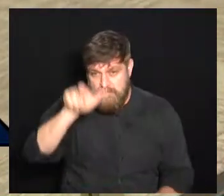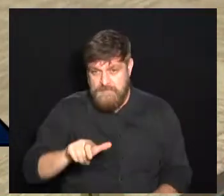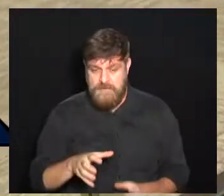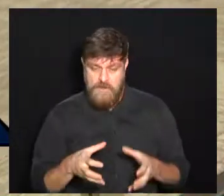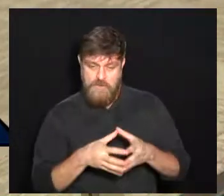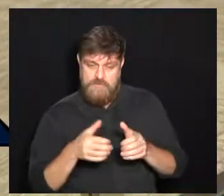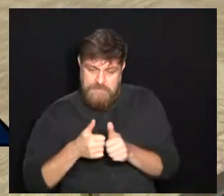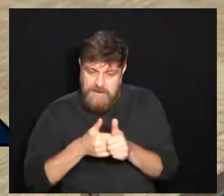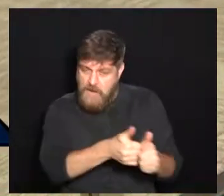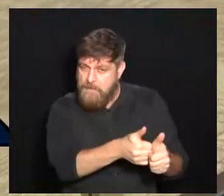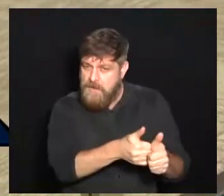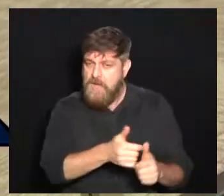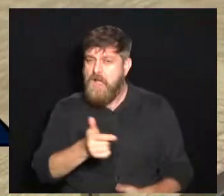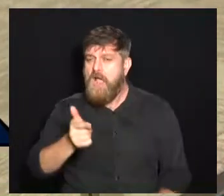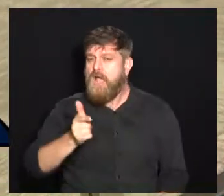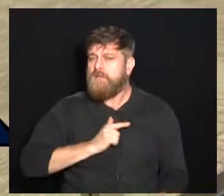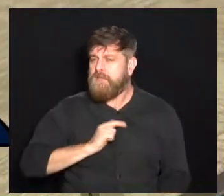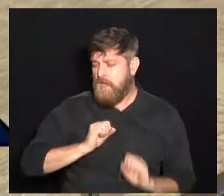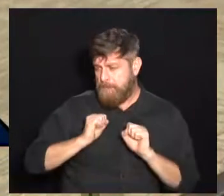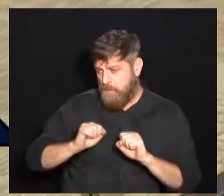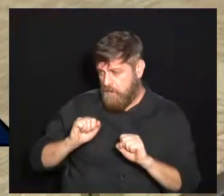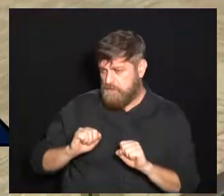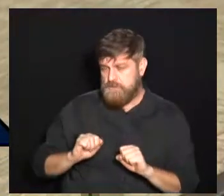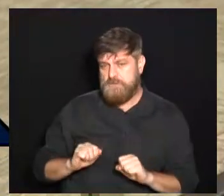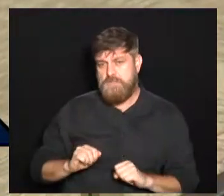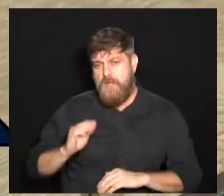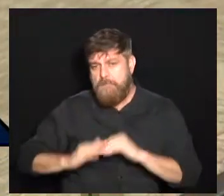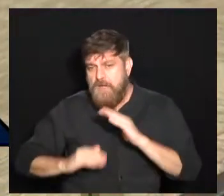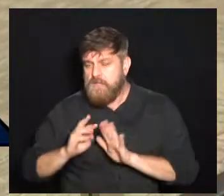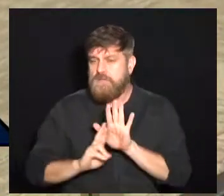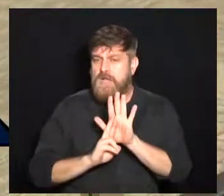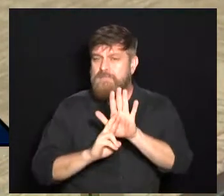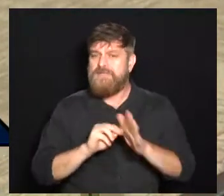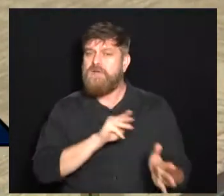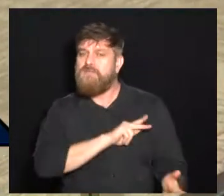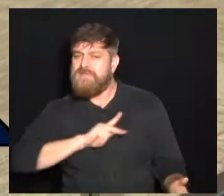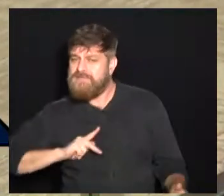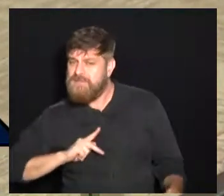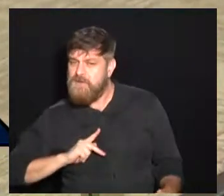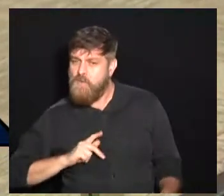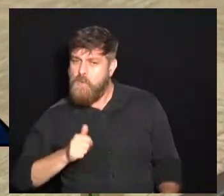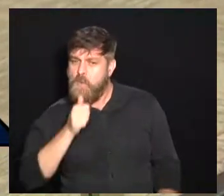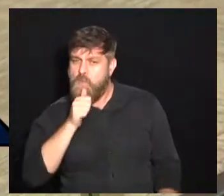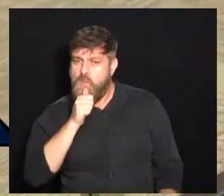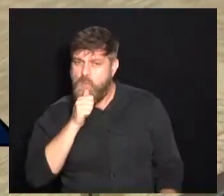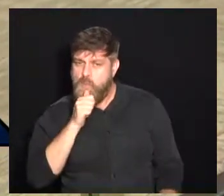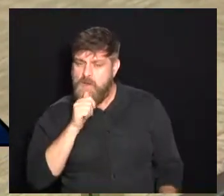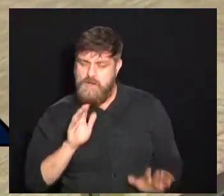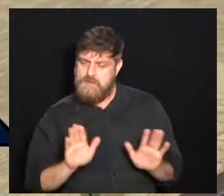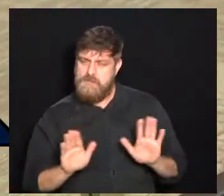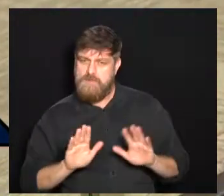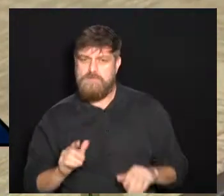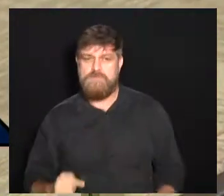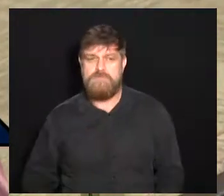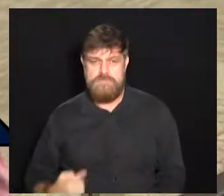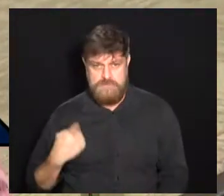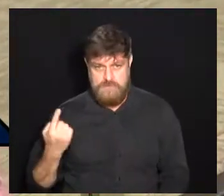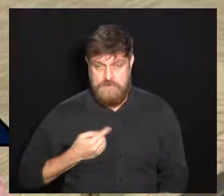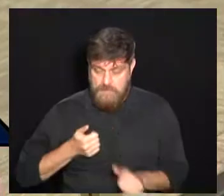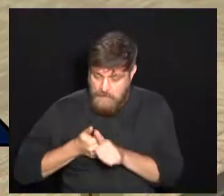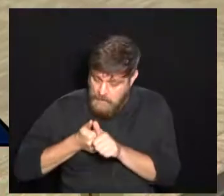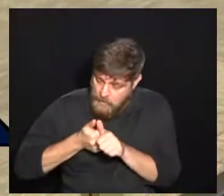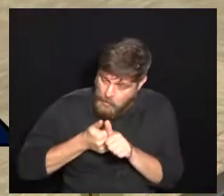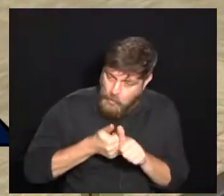comissão? Tem aí alguma possibilidade de alguma representação no Ministério Público ou ainda é muito cedo? Acho que nós vamos dar acompanhamento,